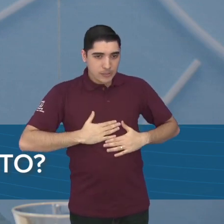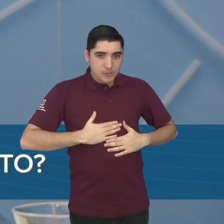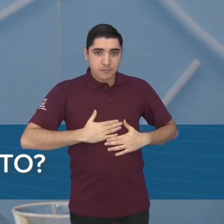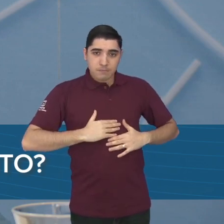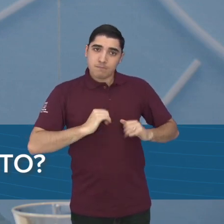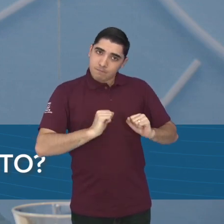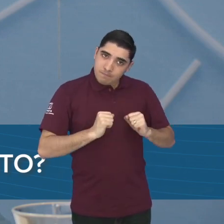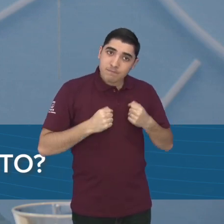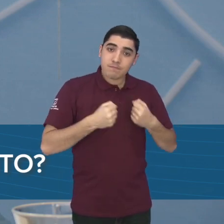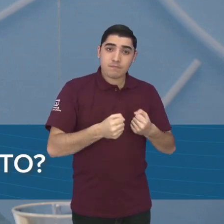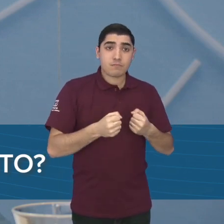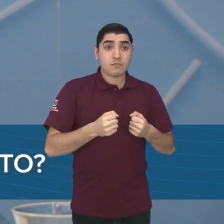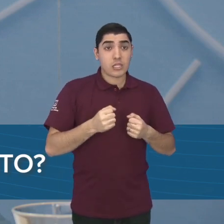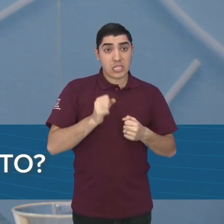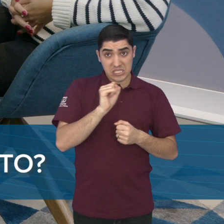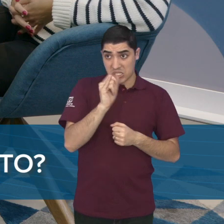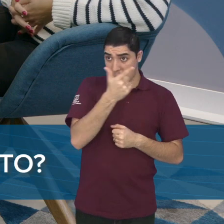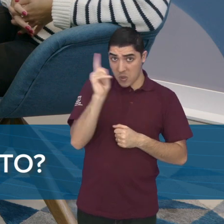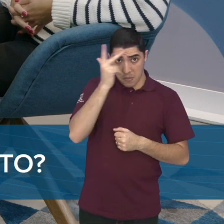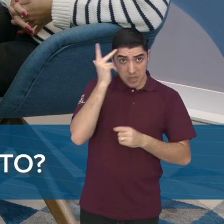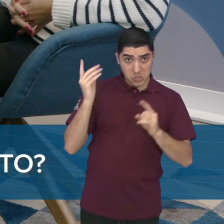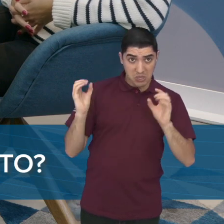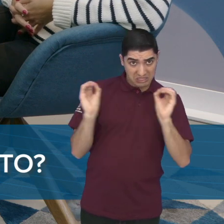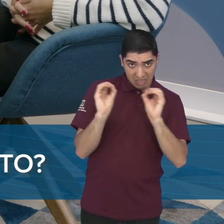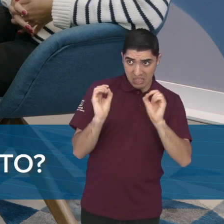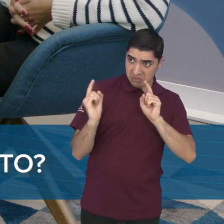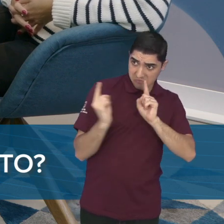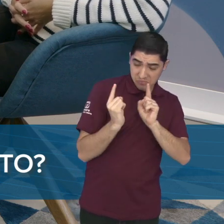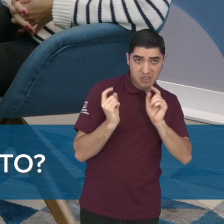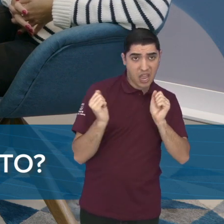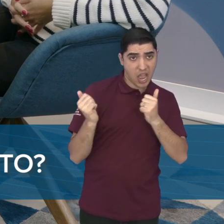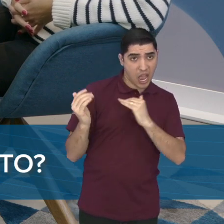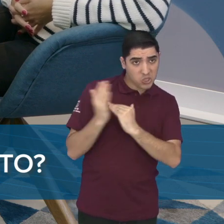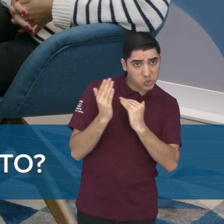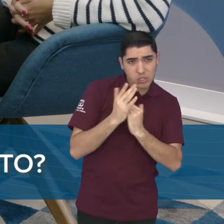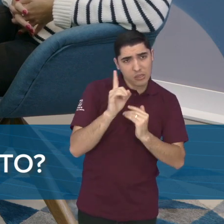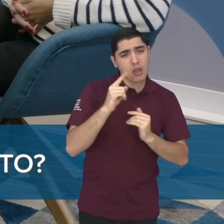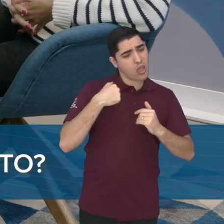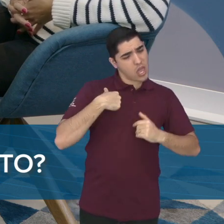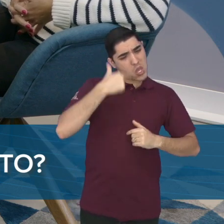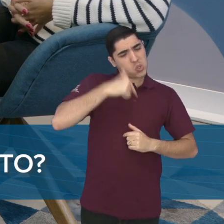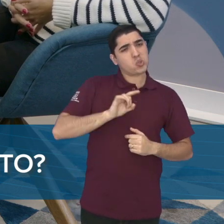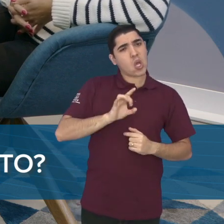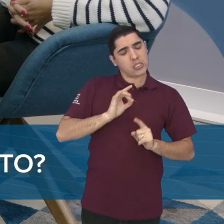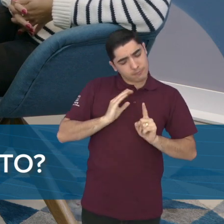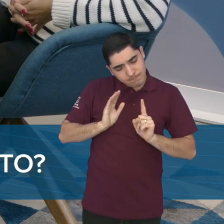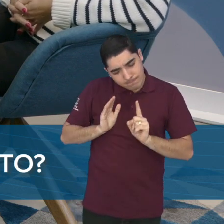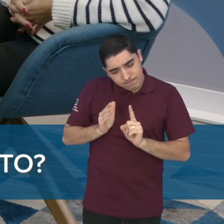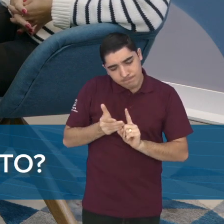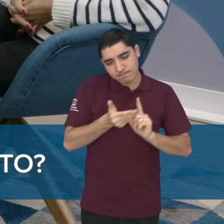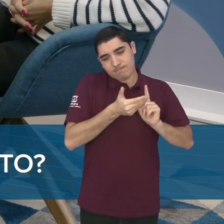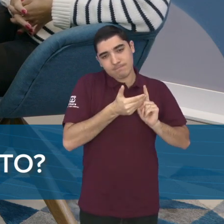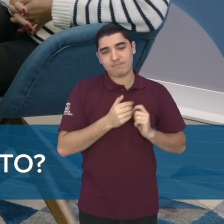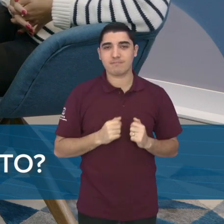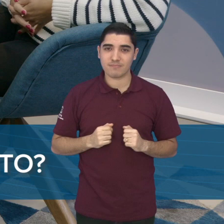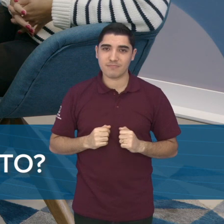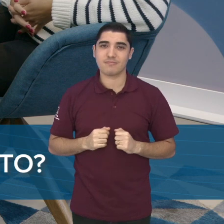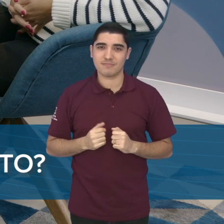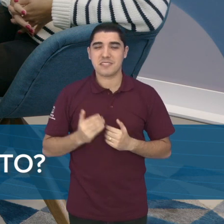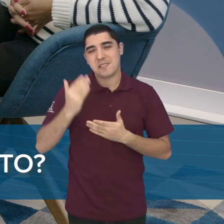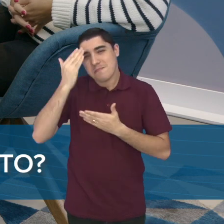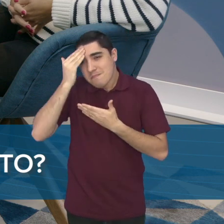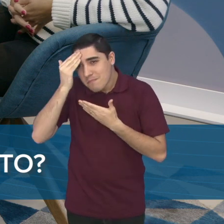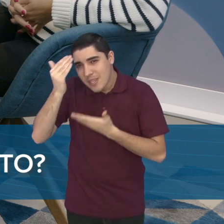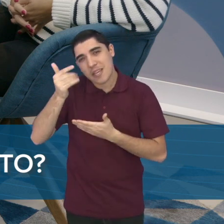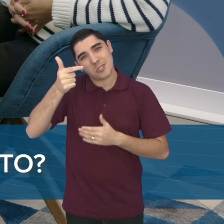de um outro, que venha de si mesmo, né, que as pessoas se permitam se acolher, né? Se acolher, exatamente, eu acho que é isso. Isso, gente.